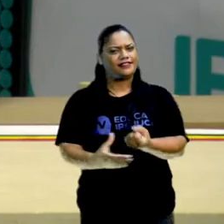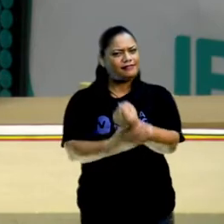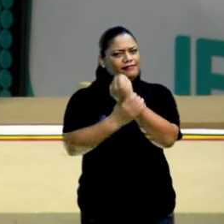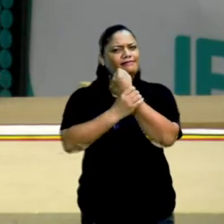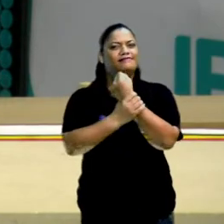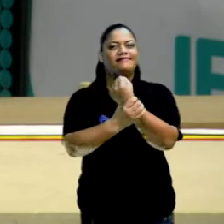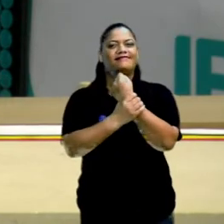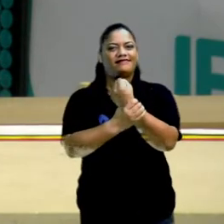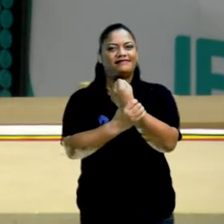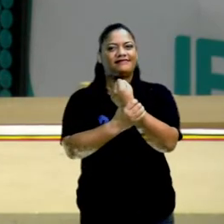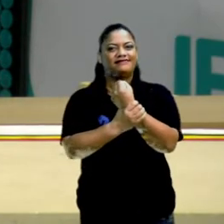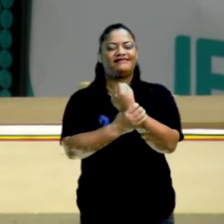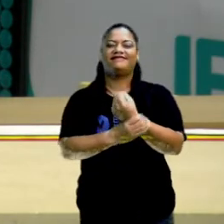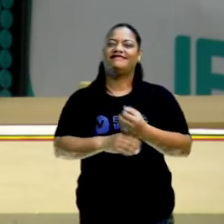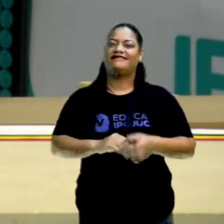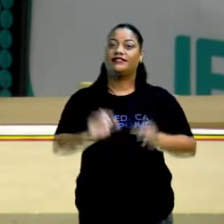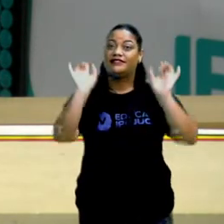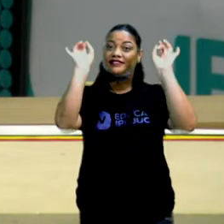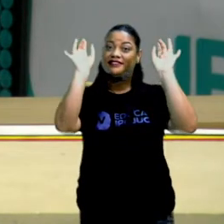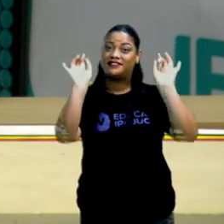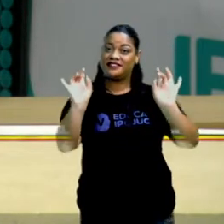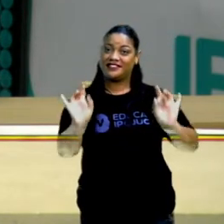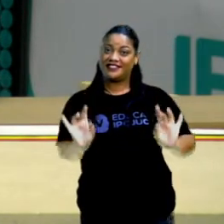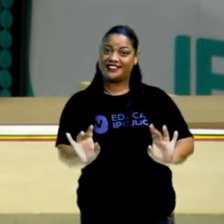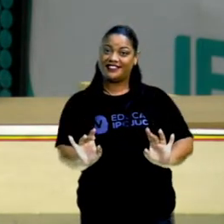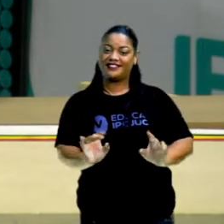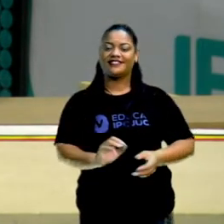confiante e especial.